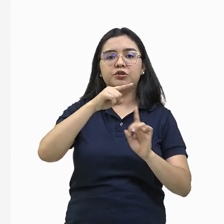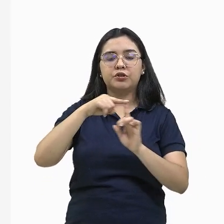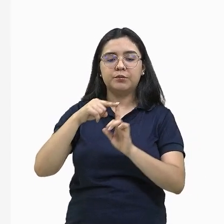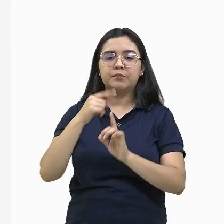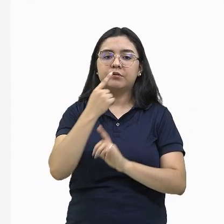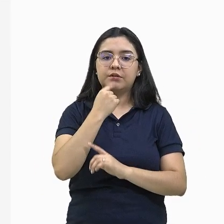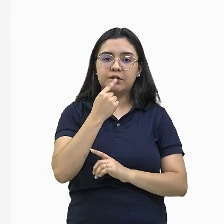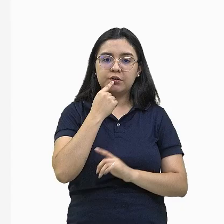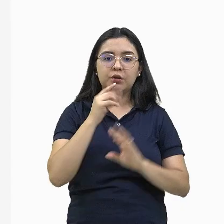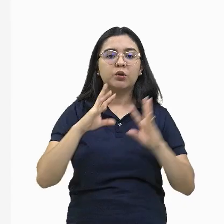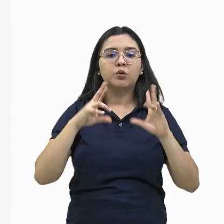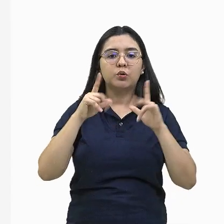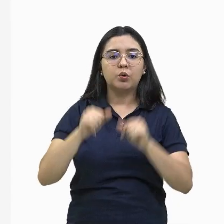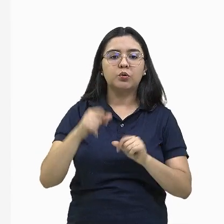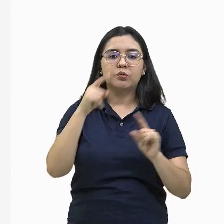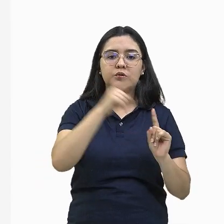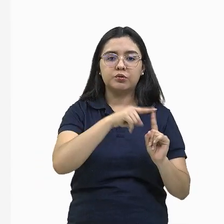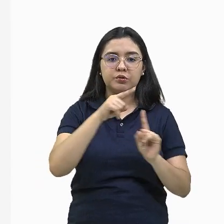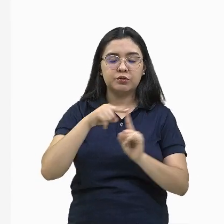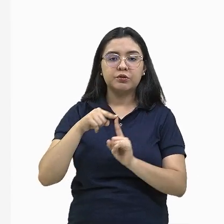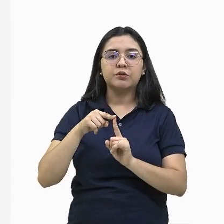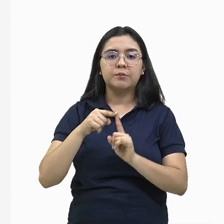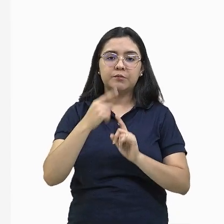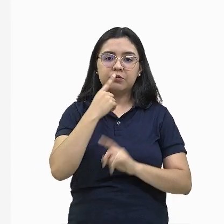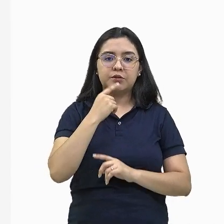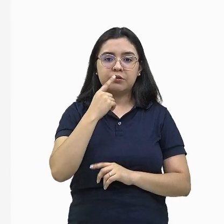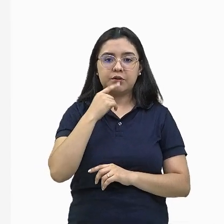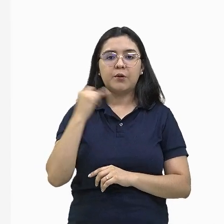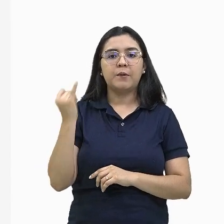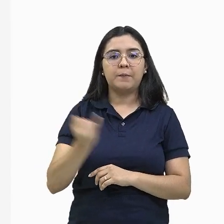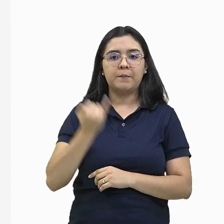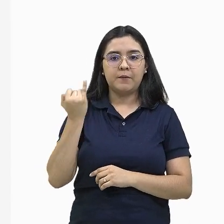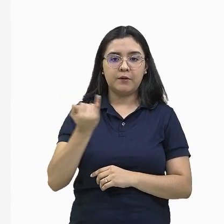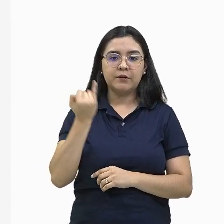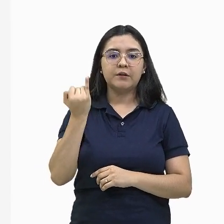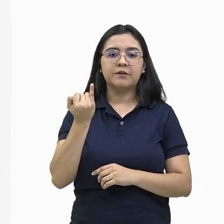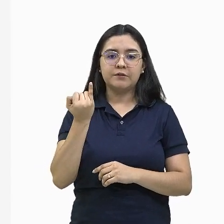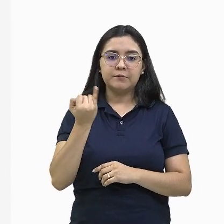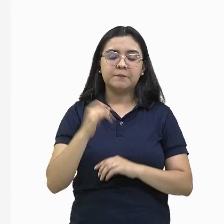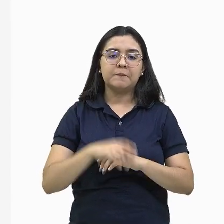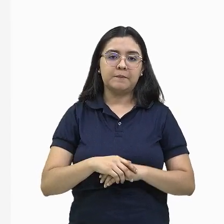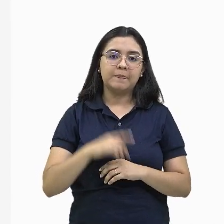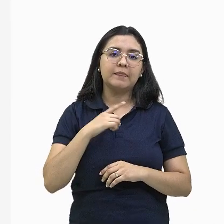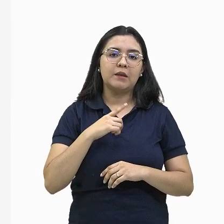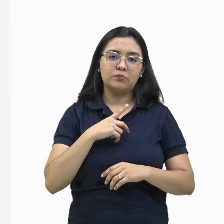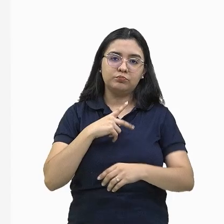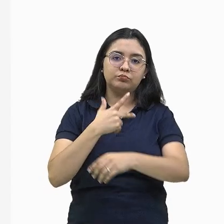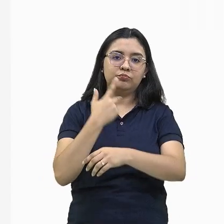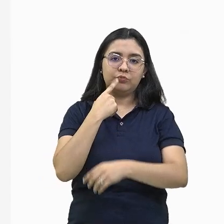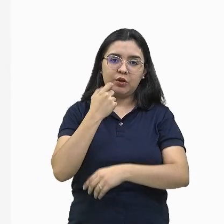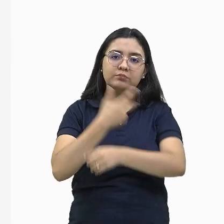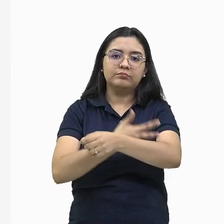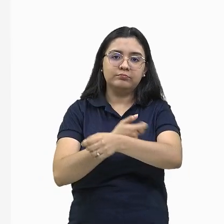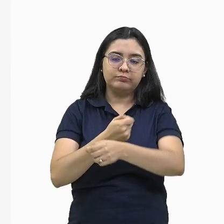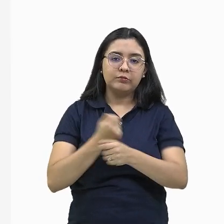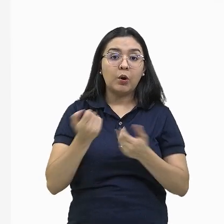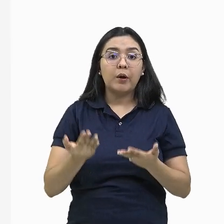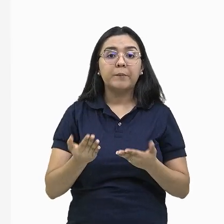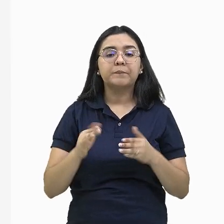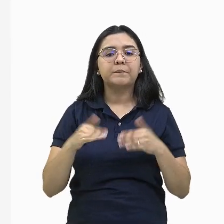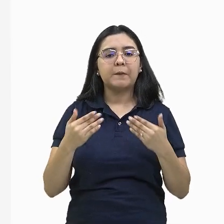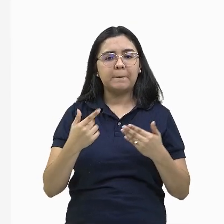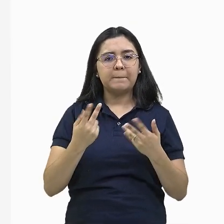coloca assim: todos os tipos de sangue importam. Doe sangue. Observem que há